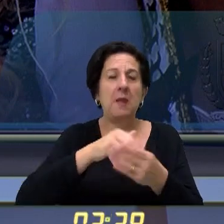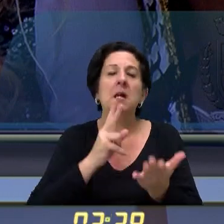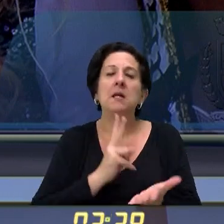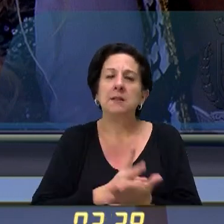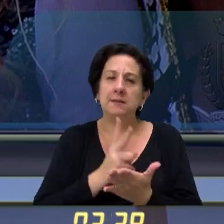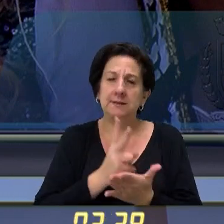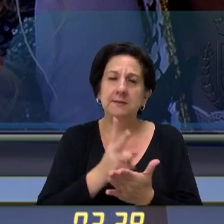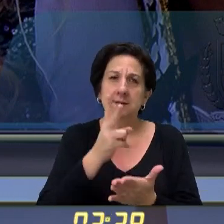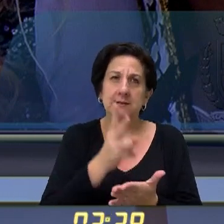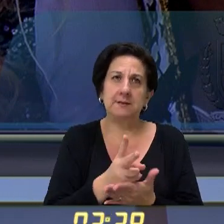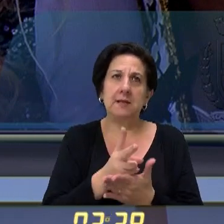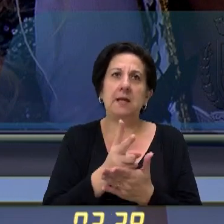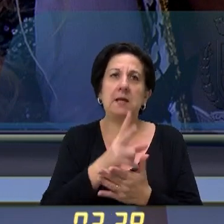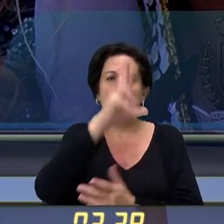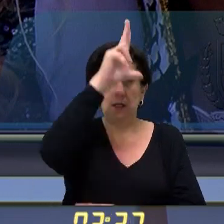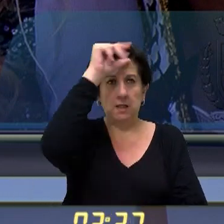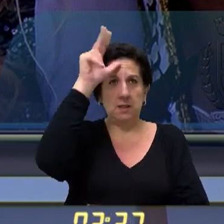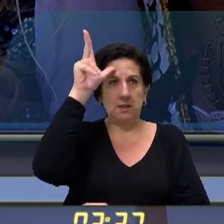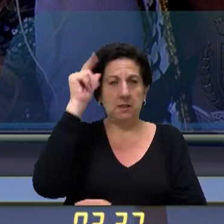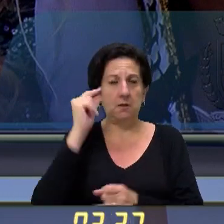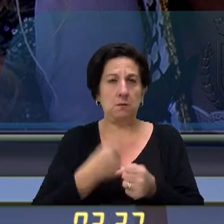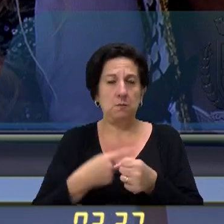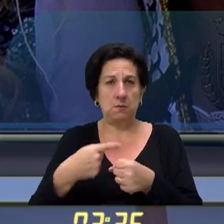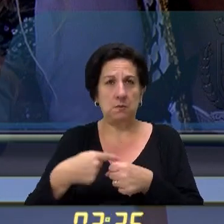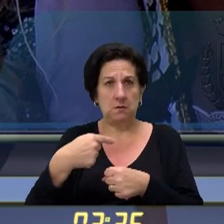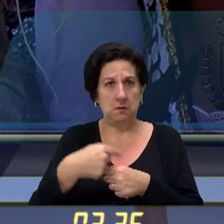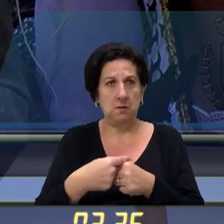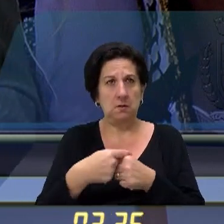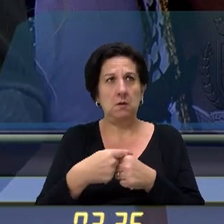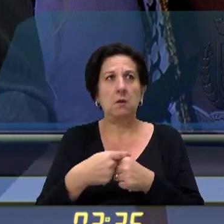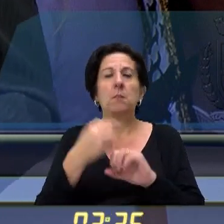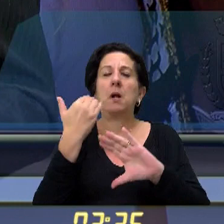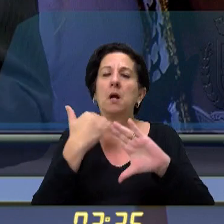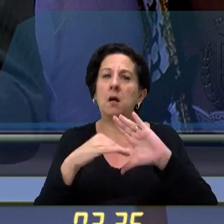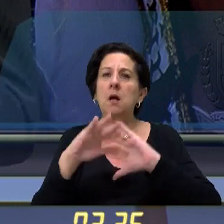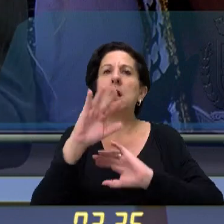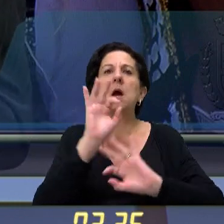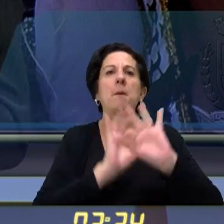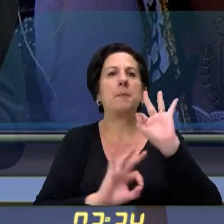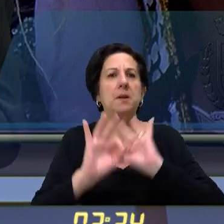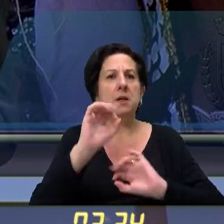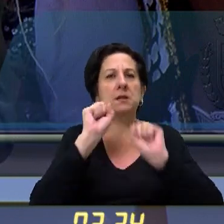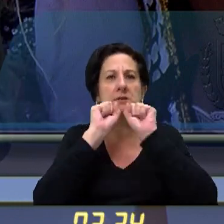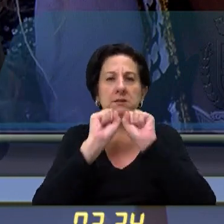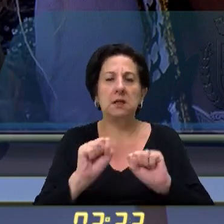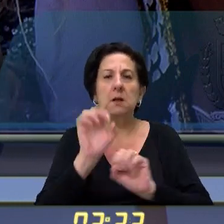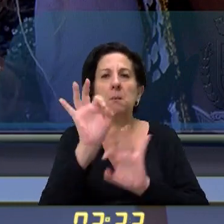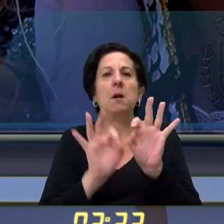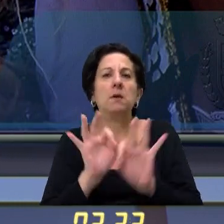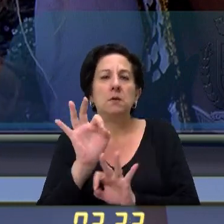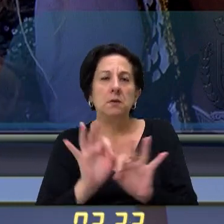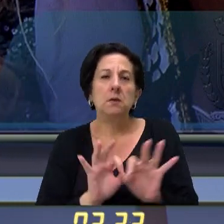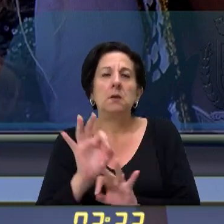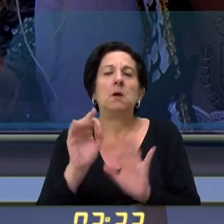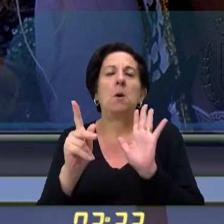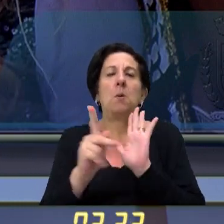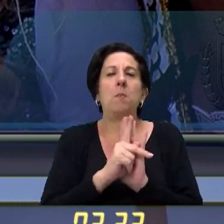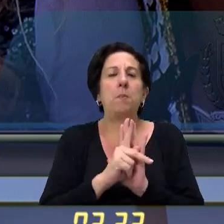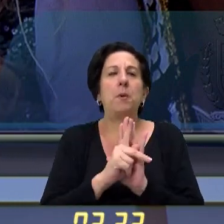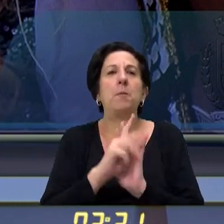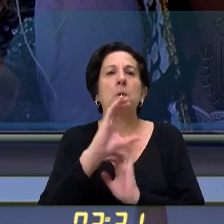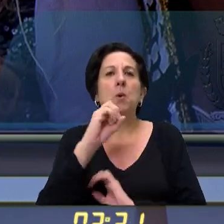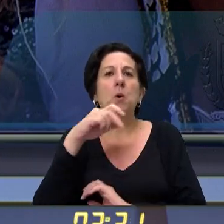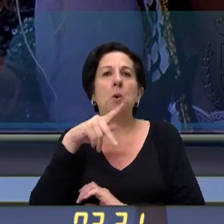segue para o Executivo Municipal, para os devidos encaminhamentos a nível de Secretaria de Planejamento, o próprio